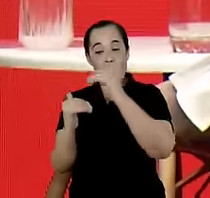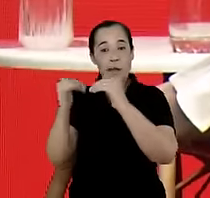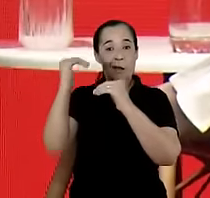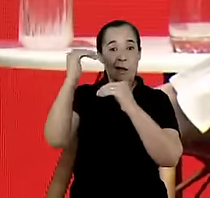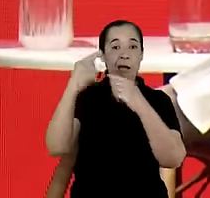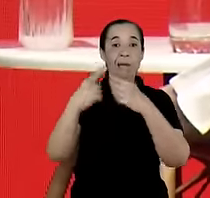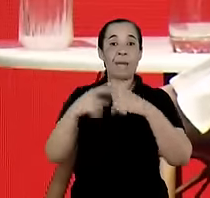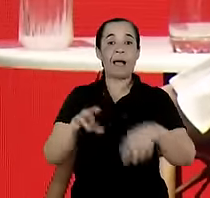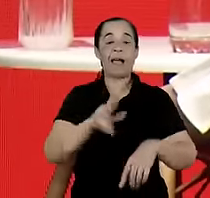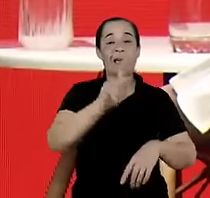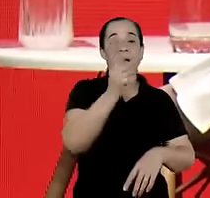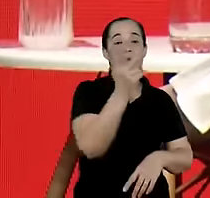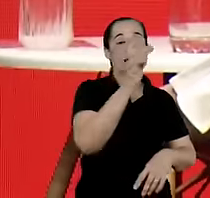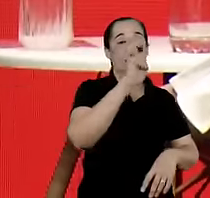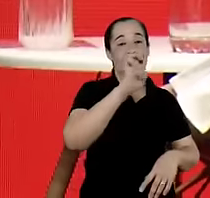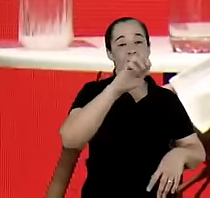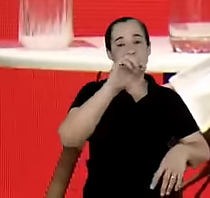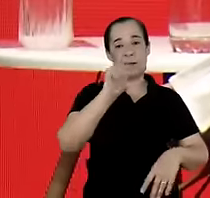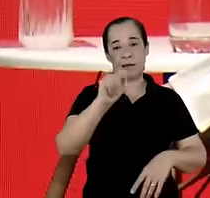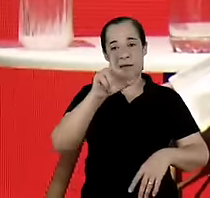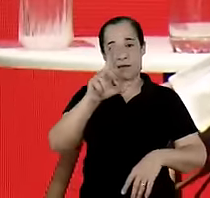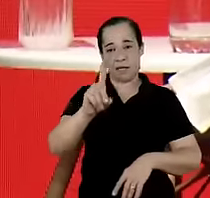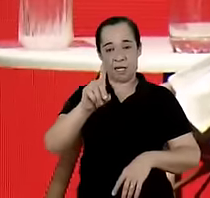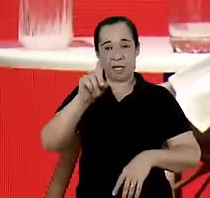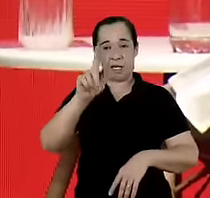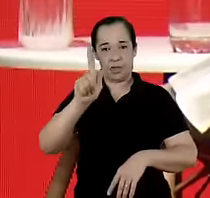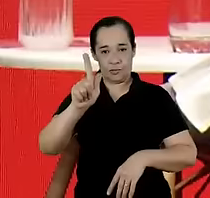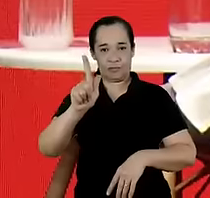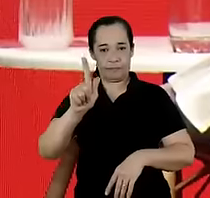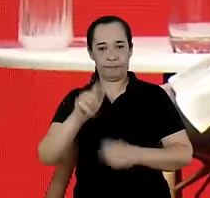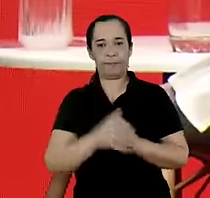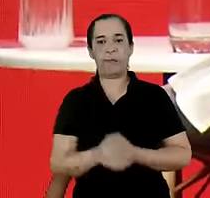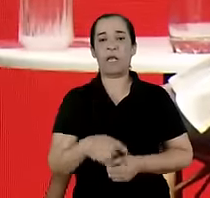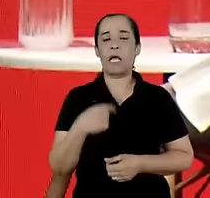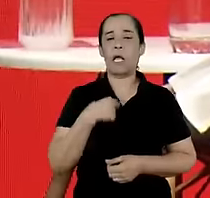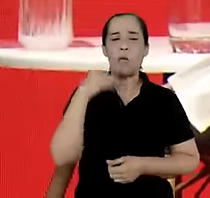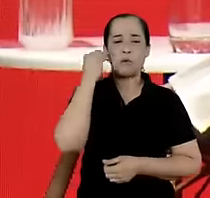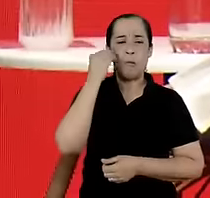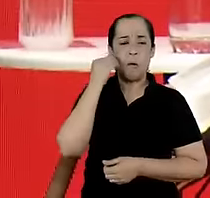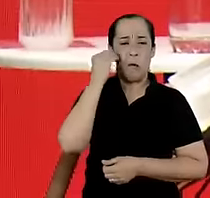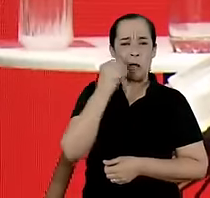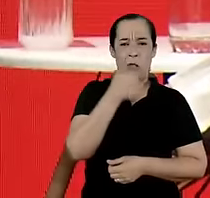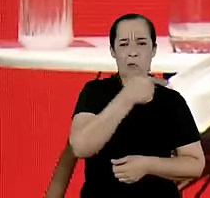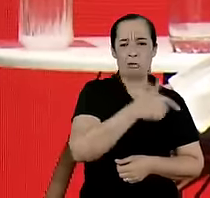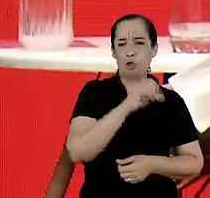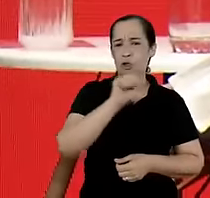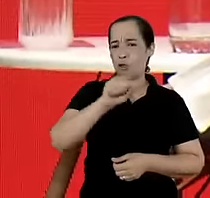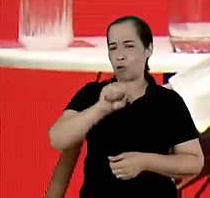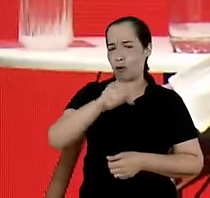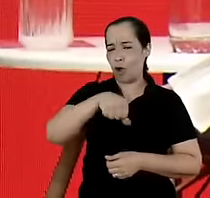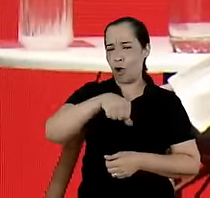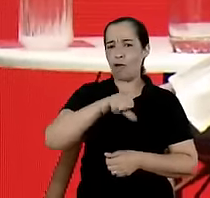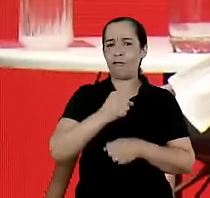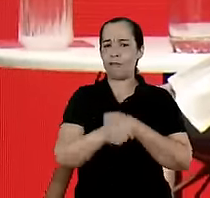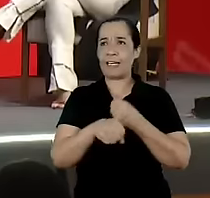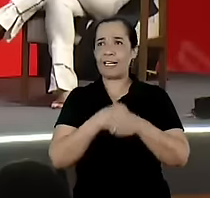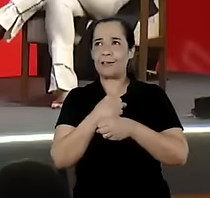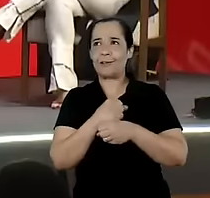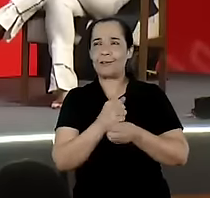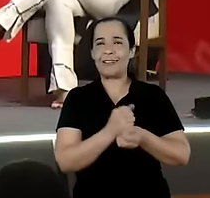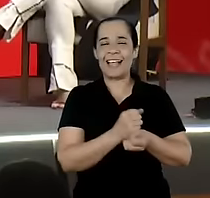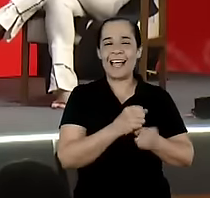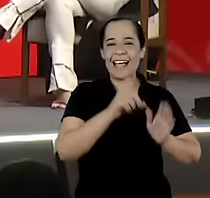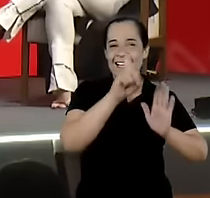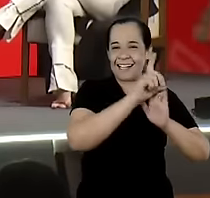Red é uma coisa de novo por eu tá Há 29 anos no mercado né No ano década de 90 era uma crise